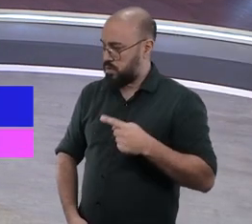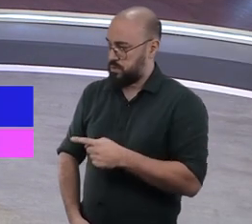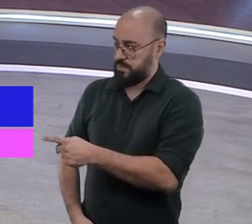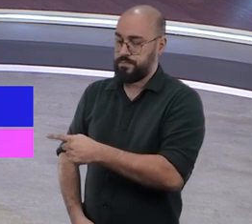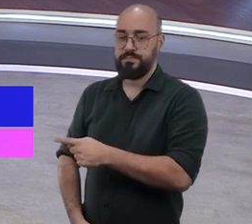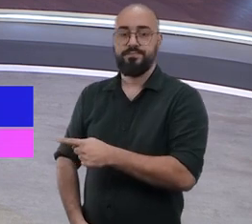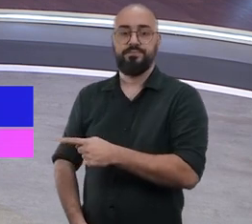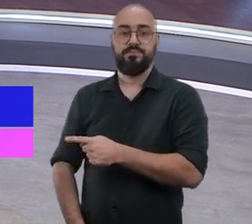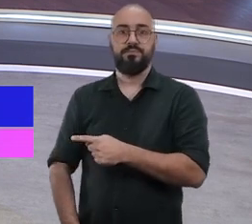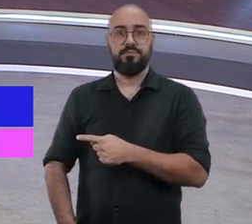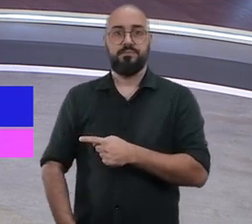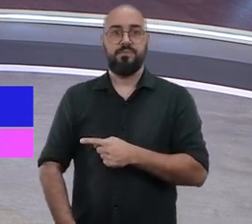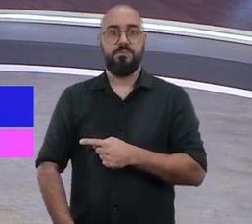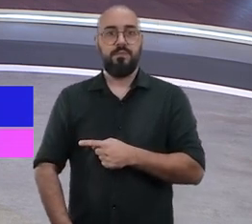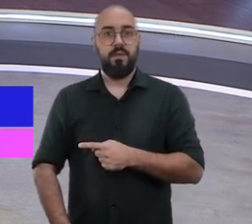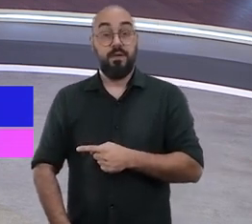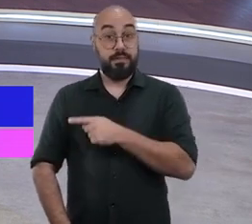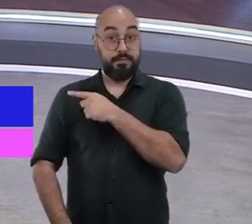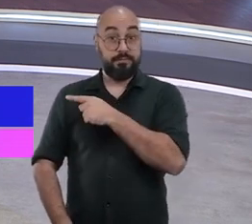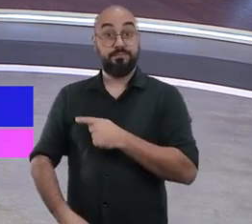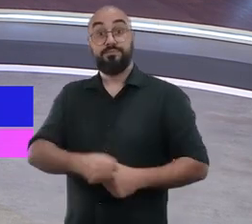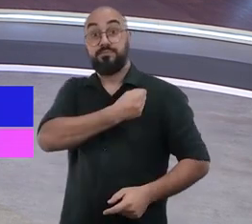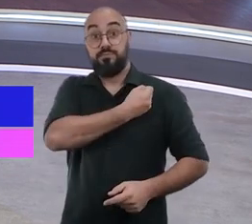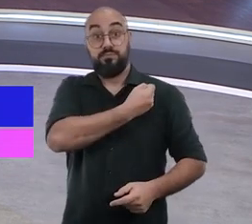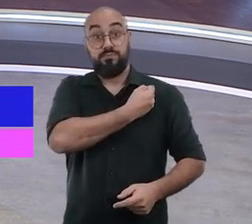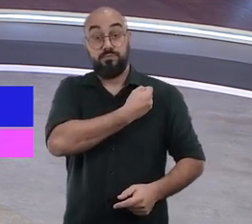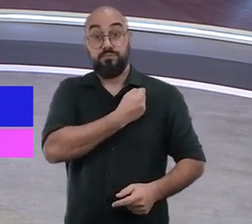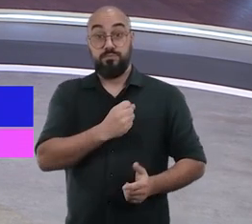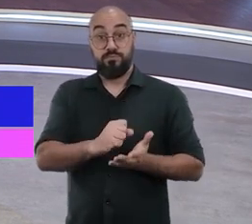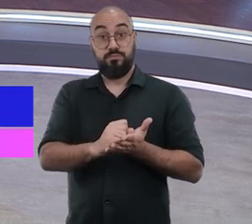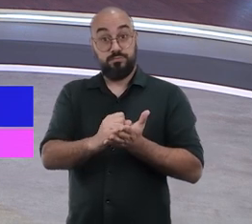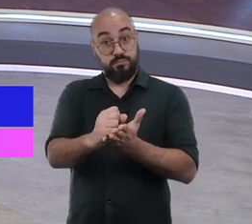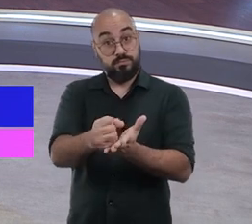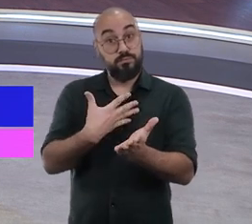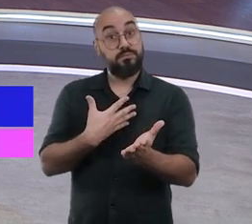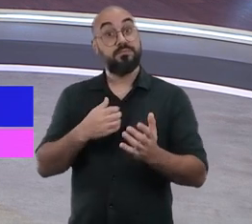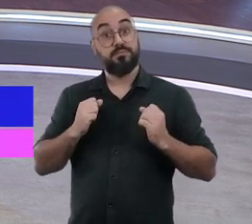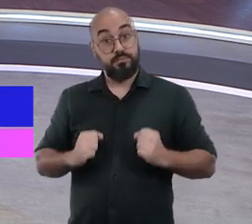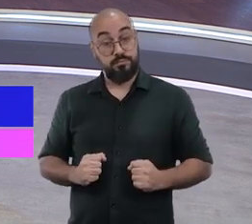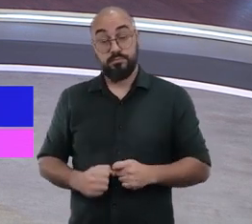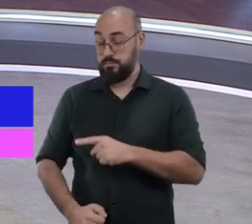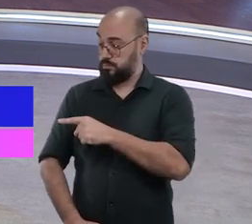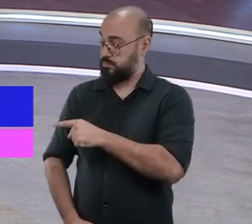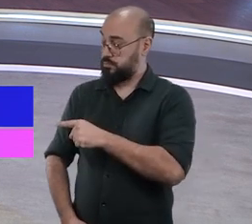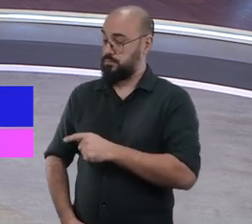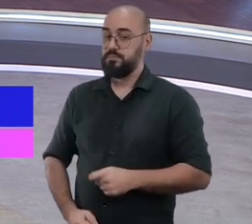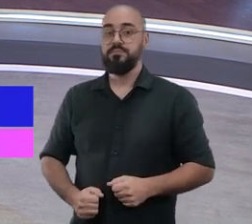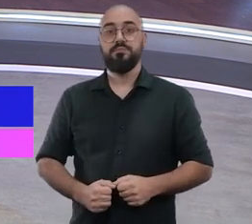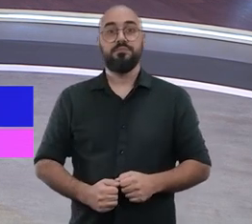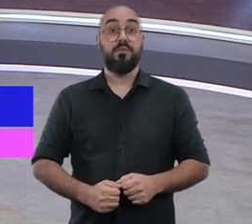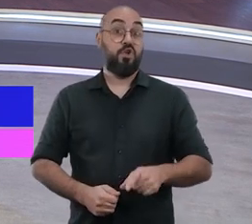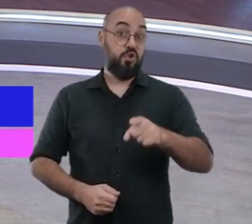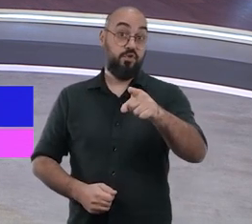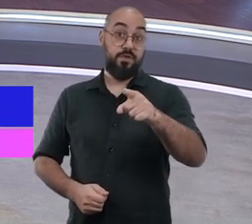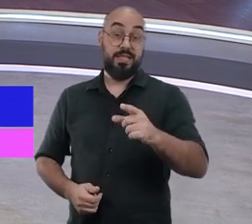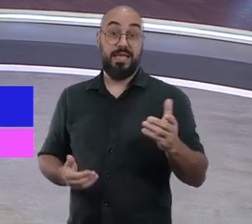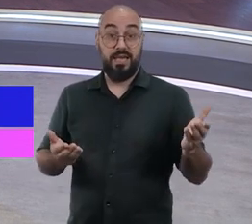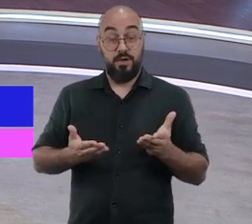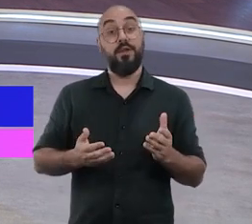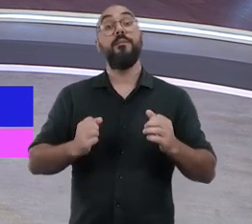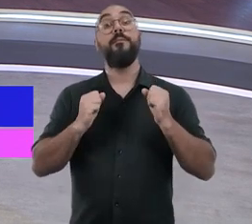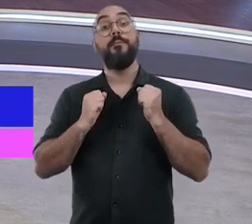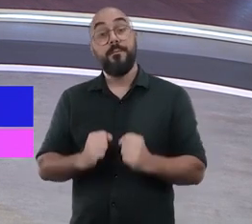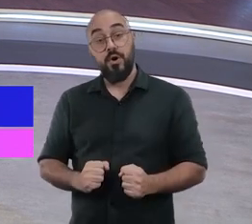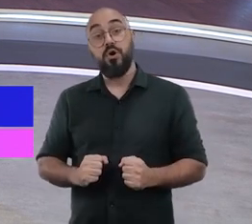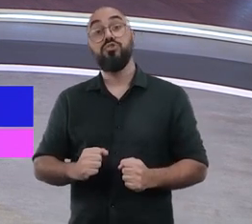Futuro. O número está aparecendo na tela aqui embaixo, tá bom? Você agora pega esse número, coloca